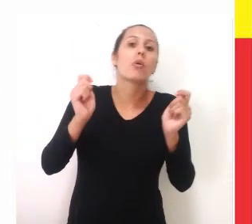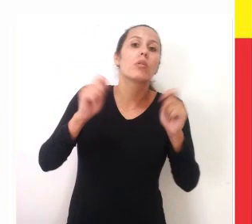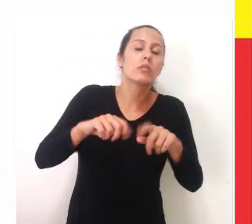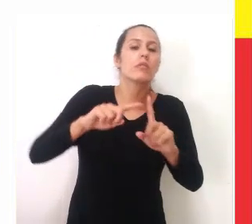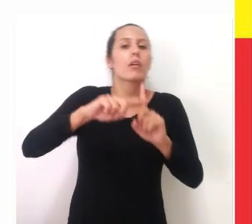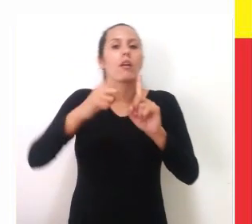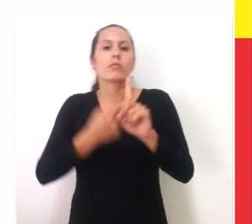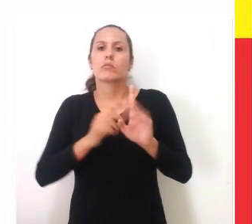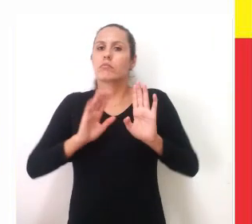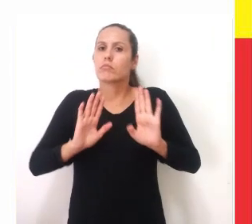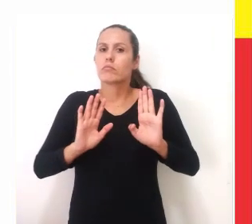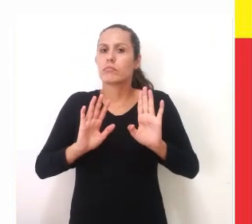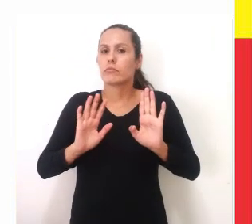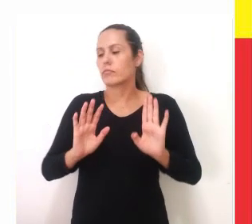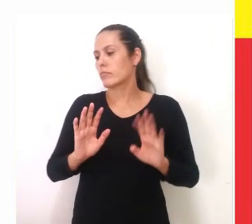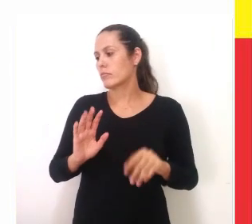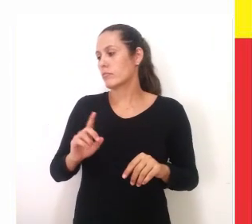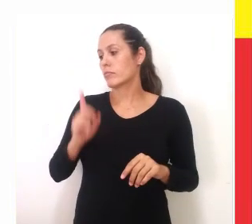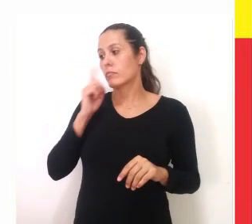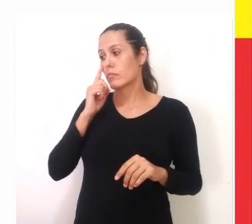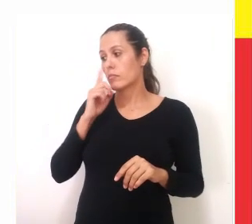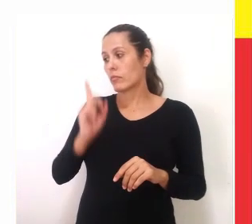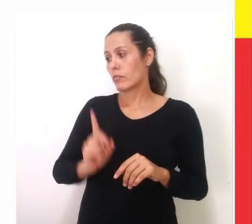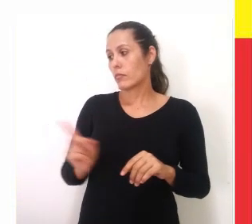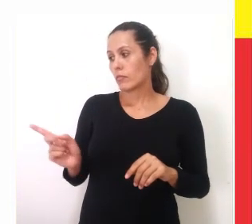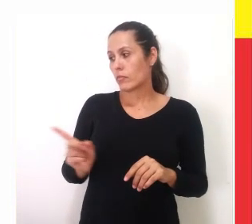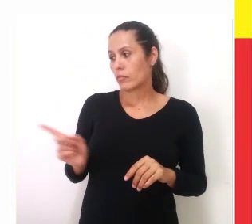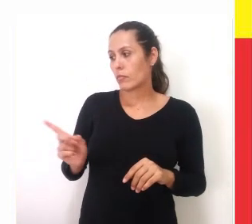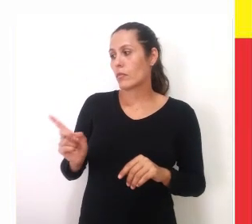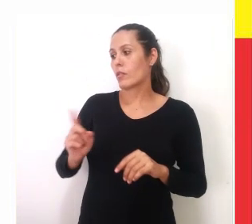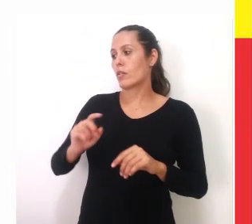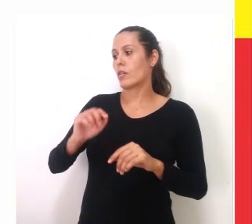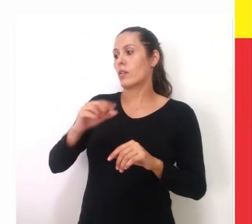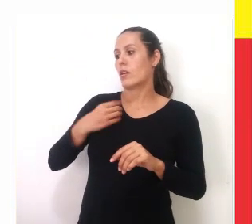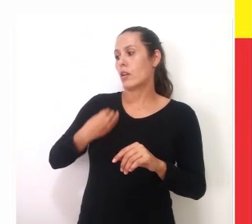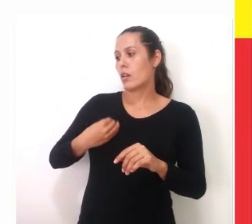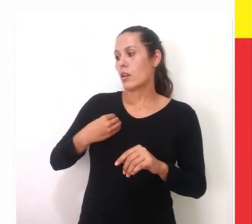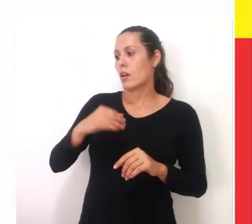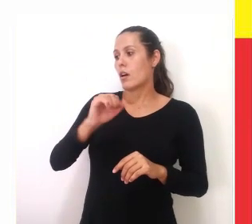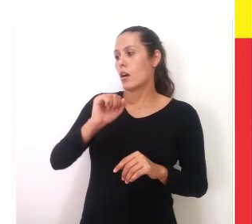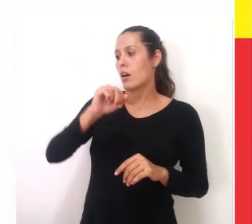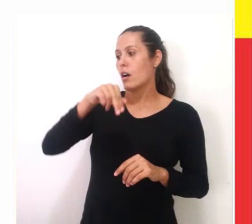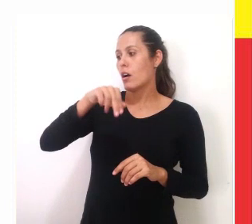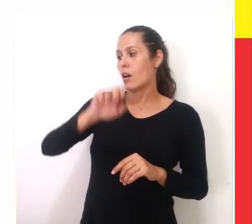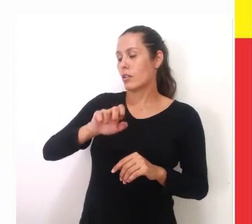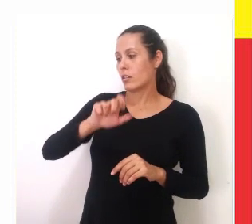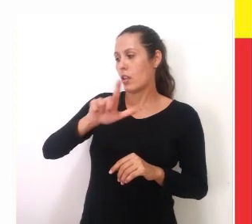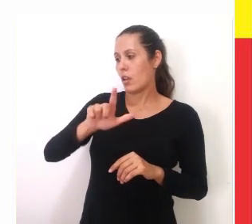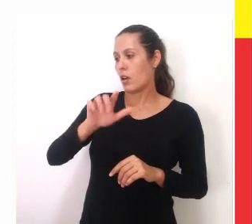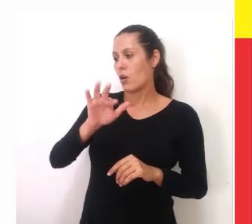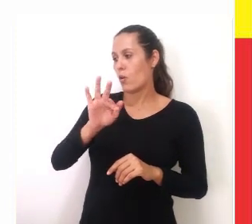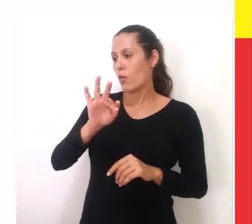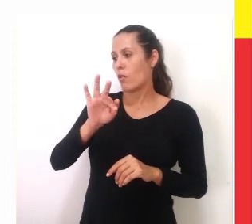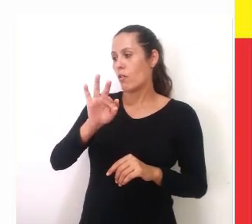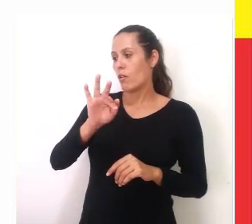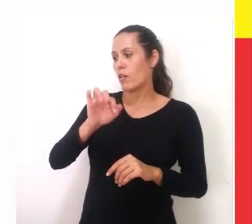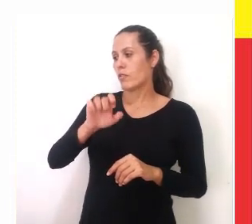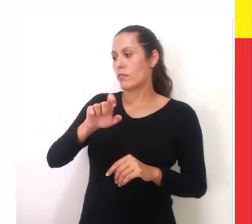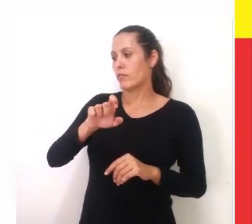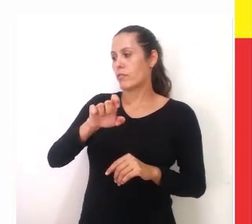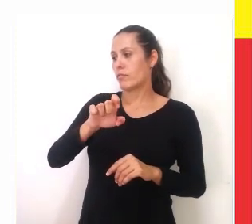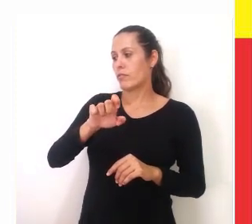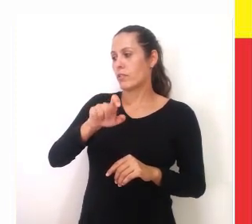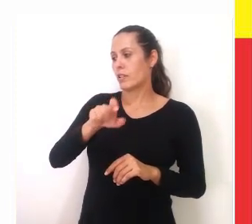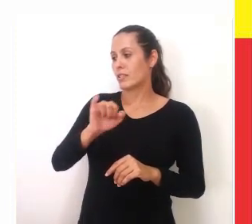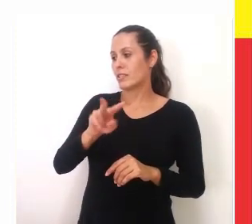vaginal. O anel vaginal é um anel flexível, conforme a imagem, contendo a baixa